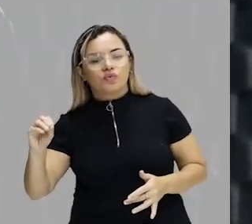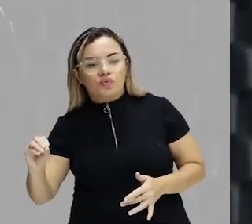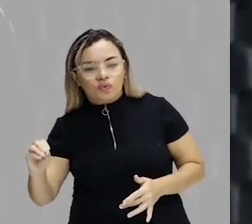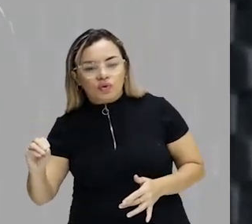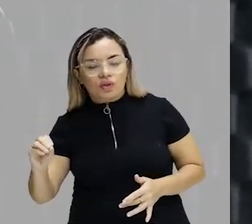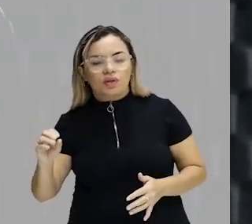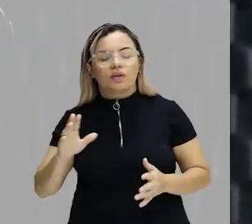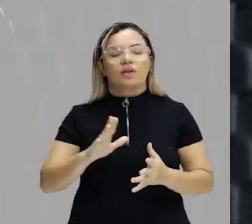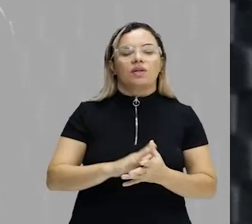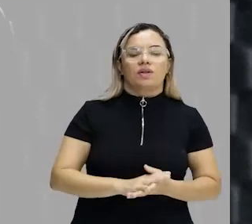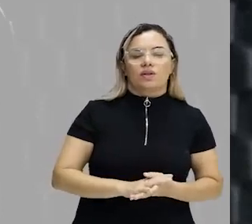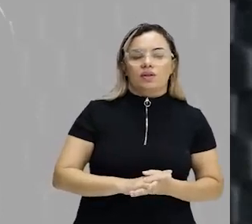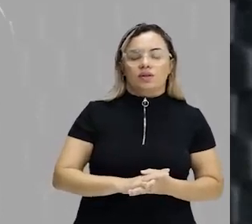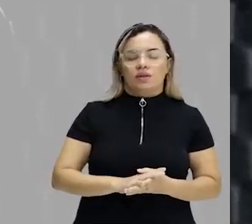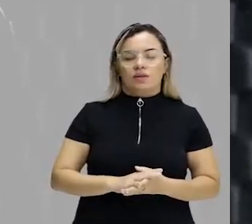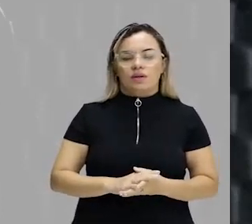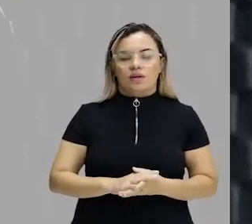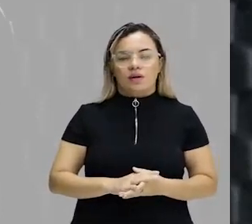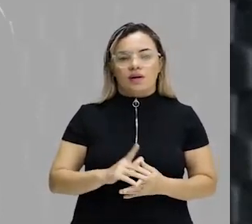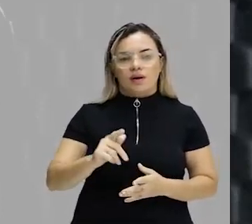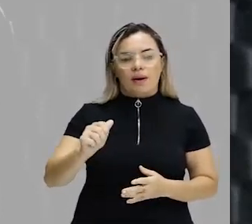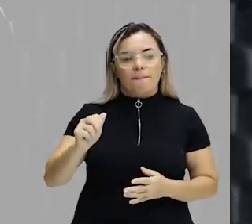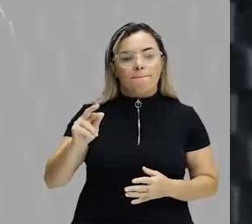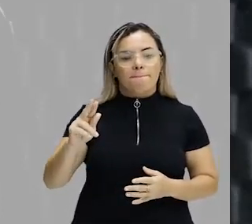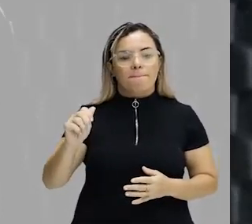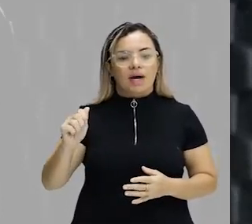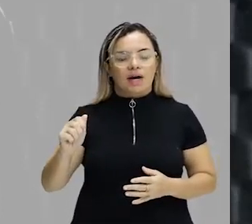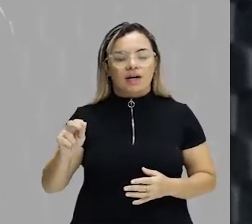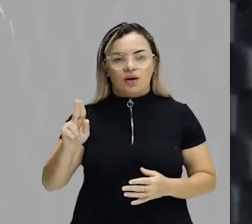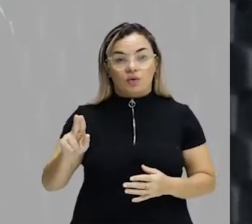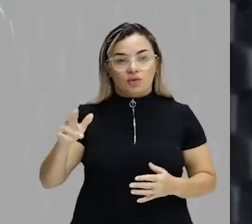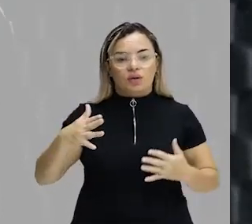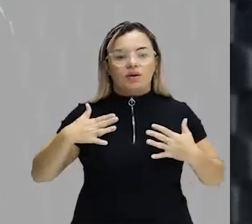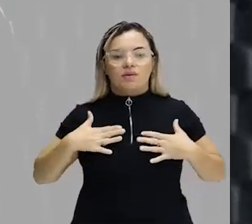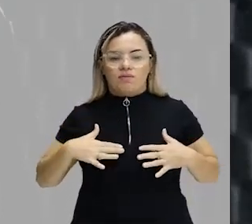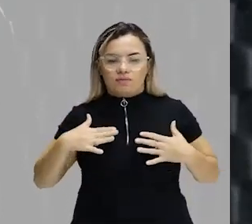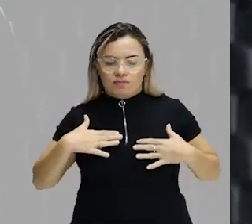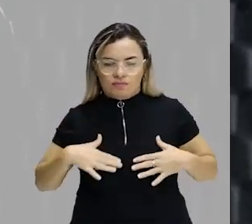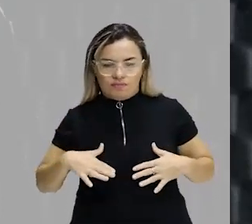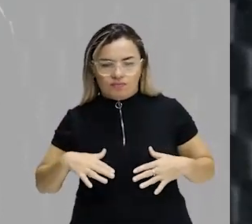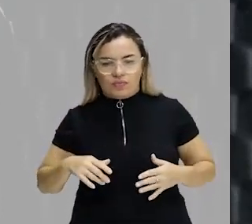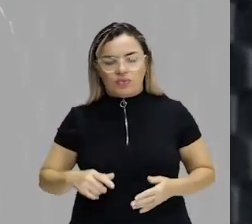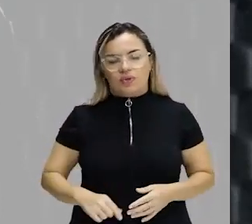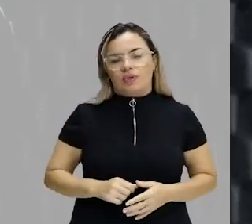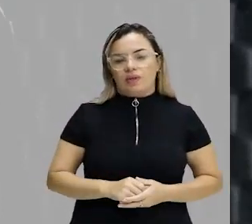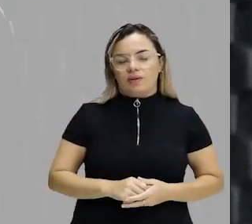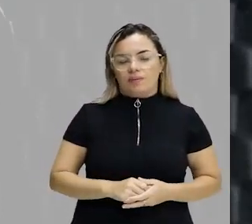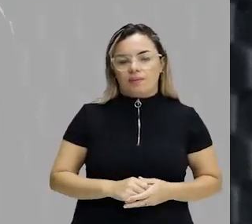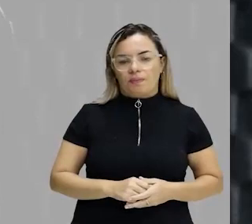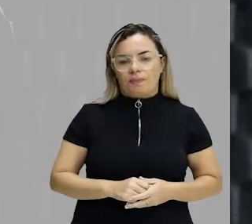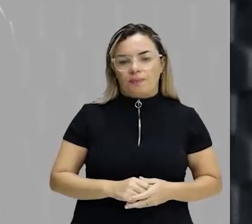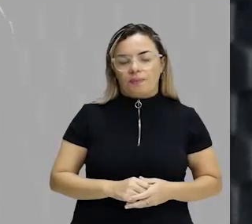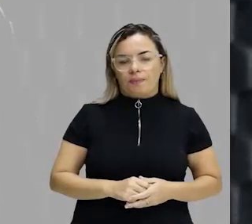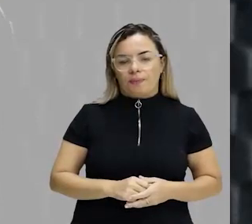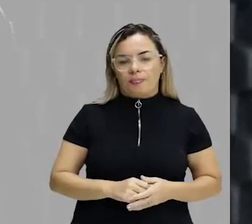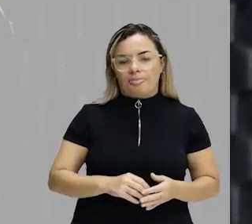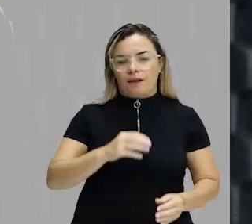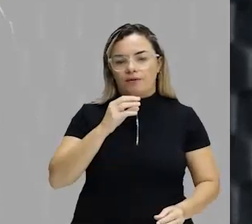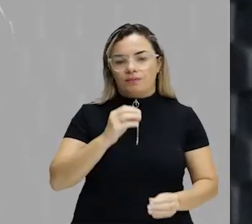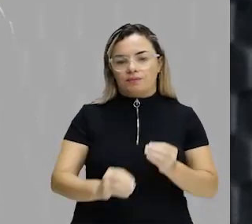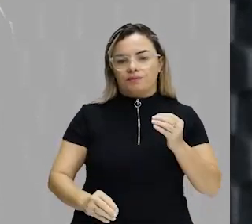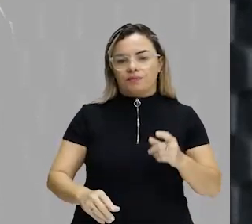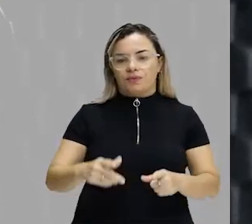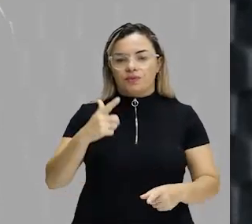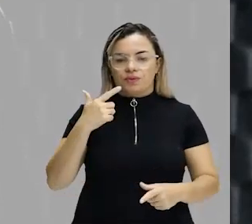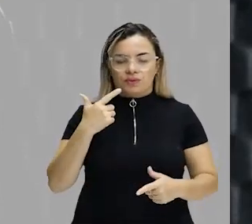sua tristíssima e merecida morte, aqueles meninos e meninas. Então você já sabe, todas elas